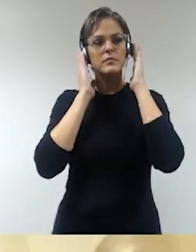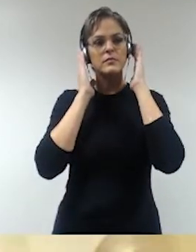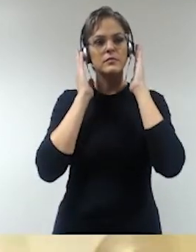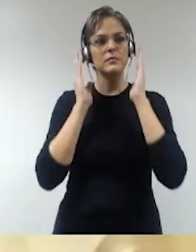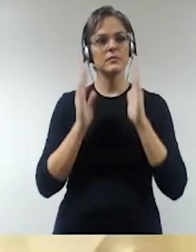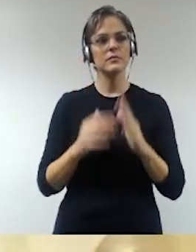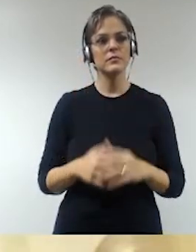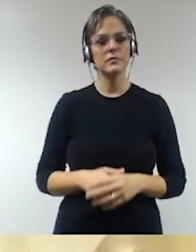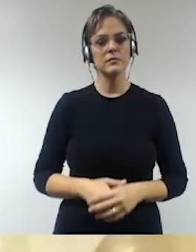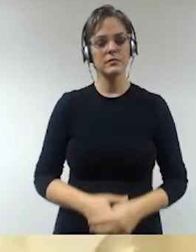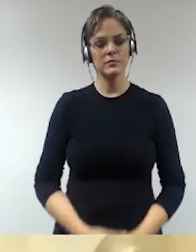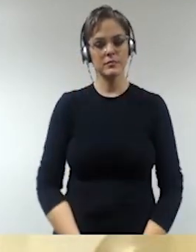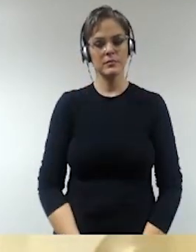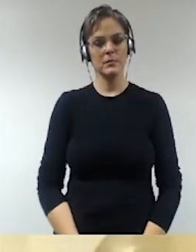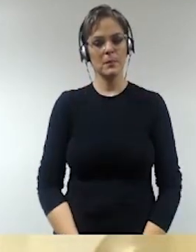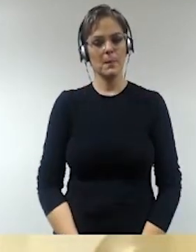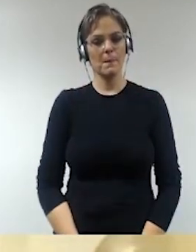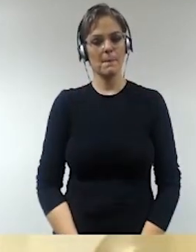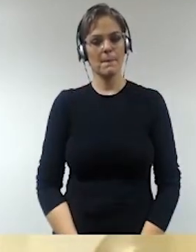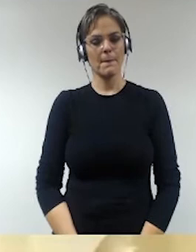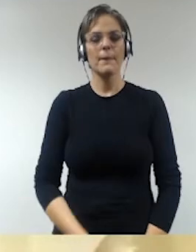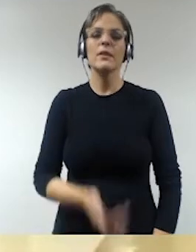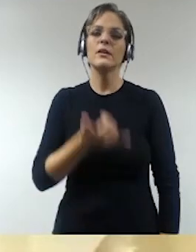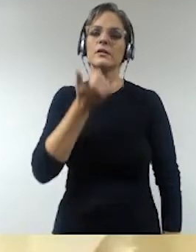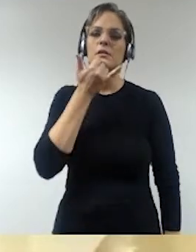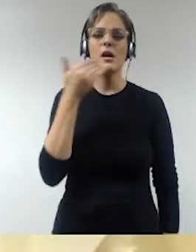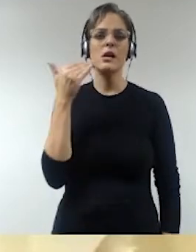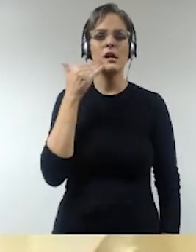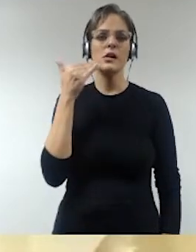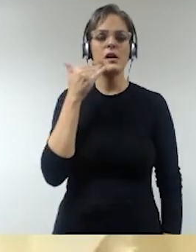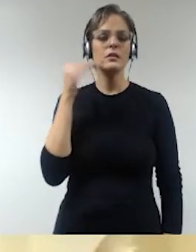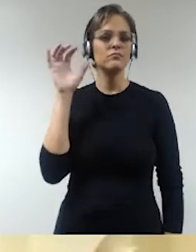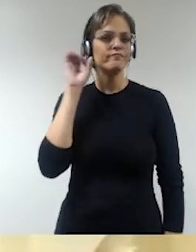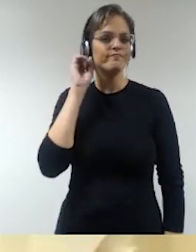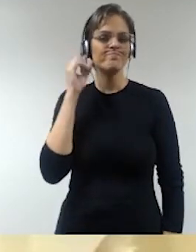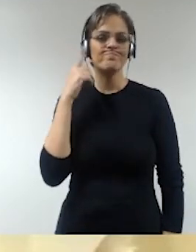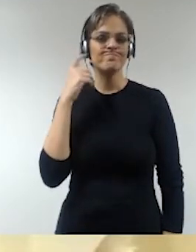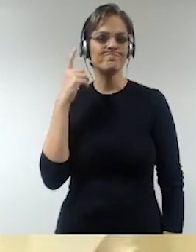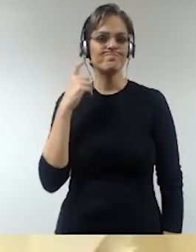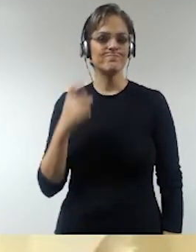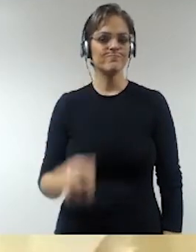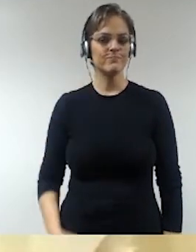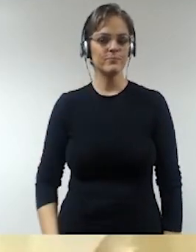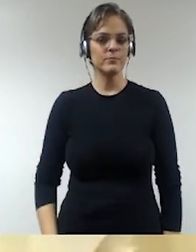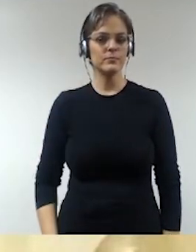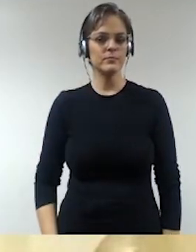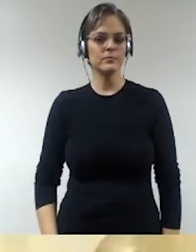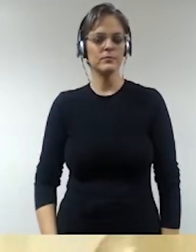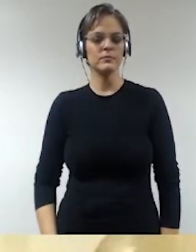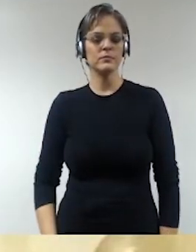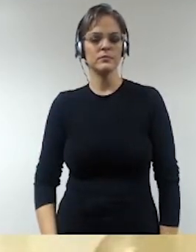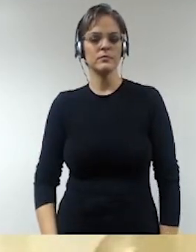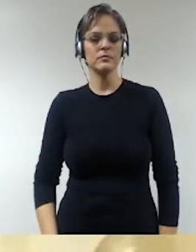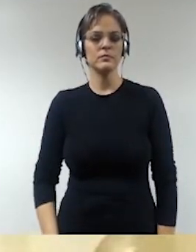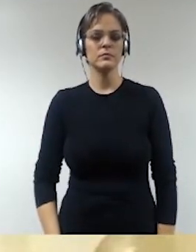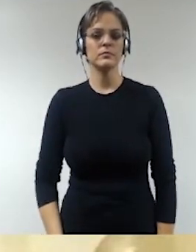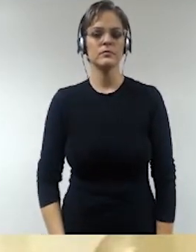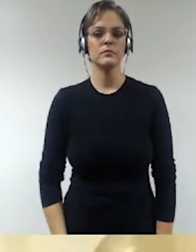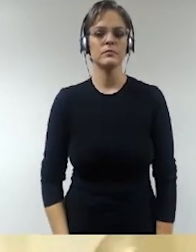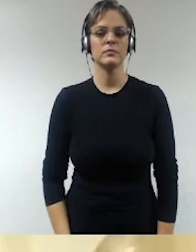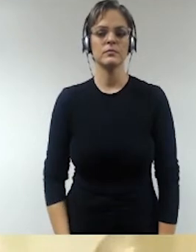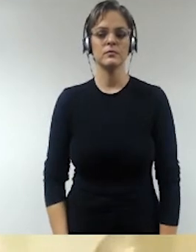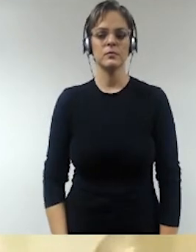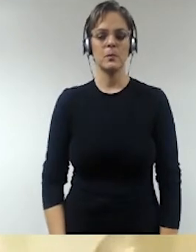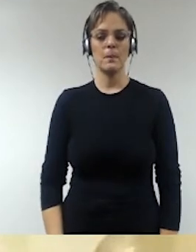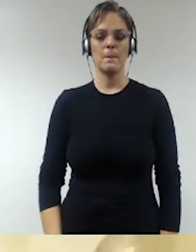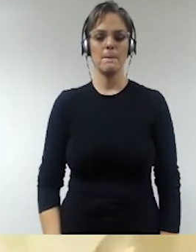aplicando a proporcionalidade, ou seja, seja, é um meio exigível, rola o outro direito em comum